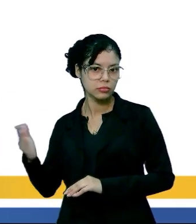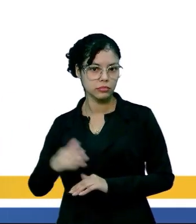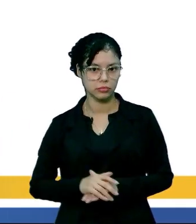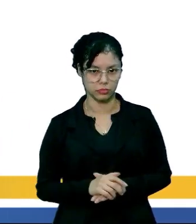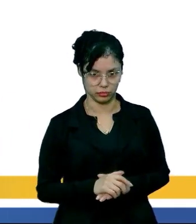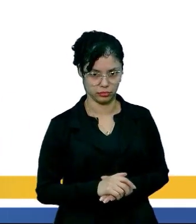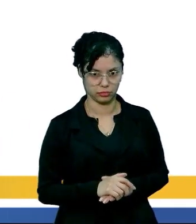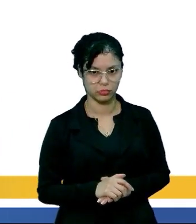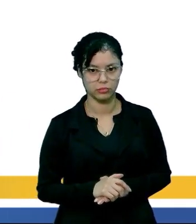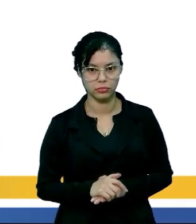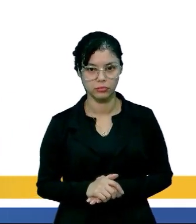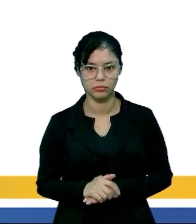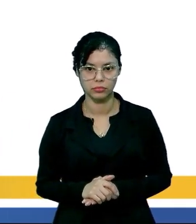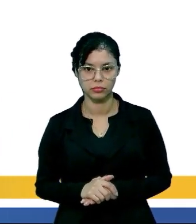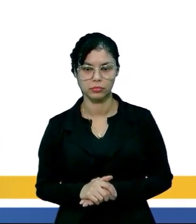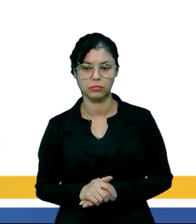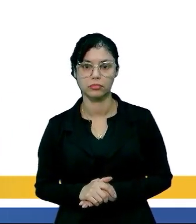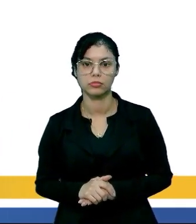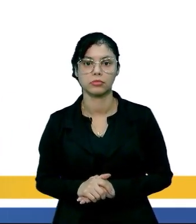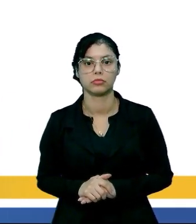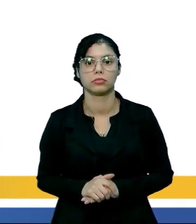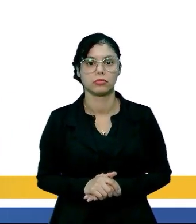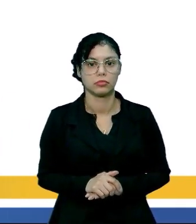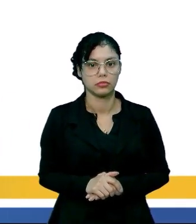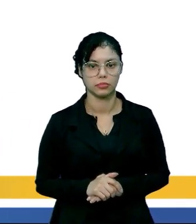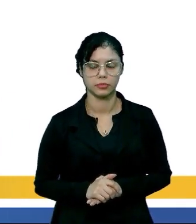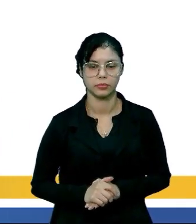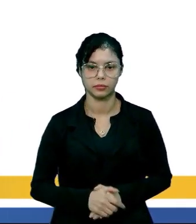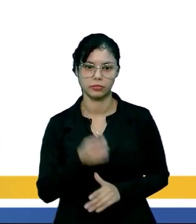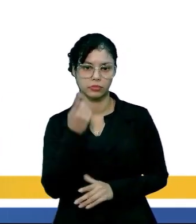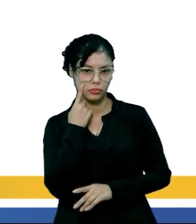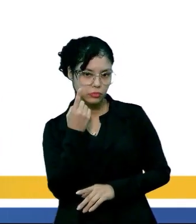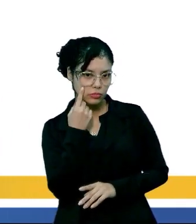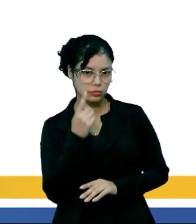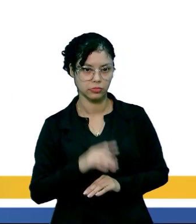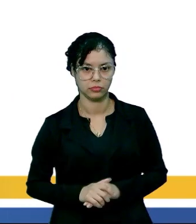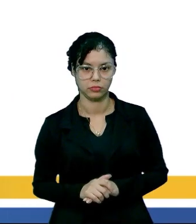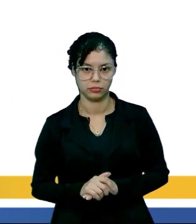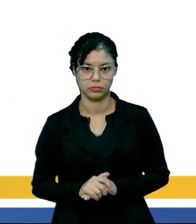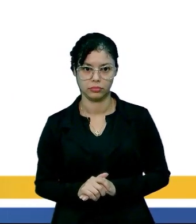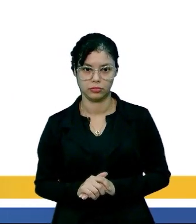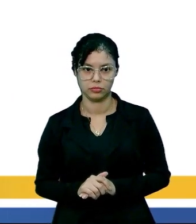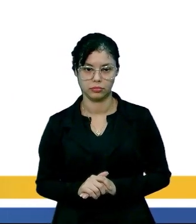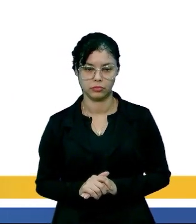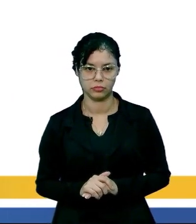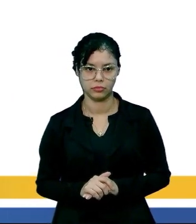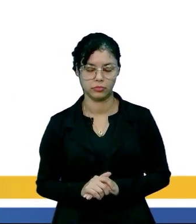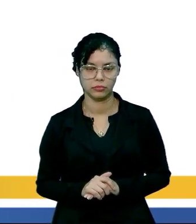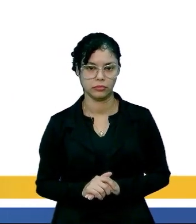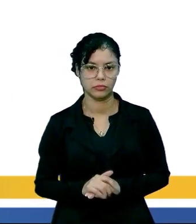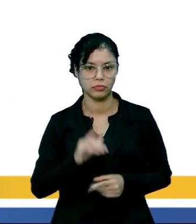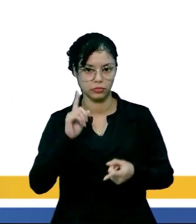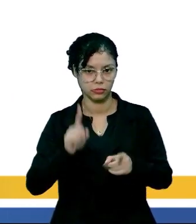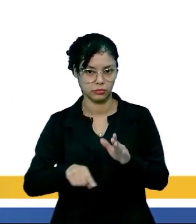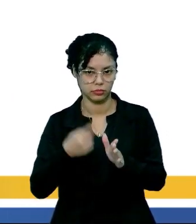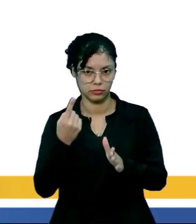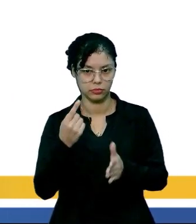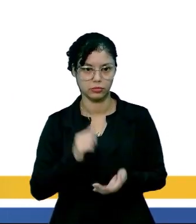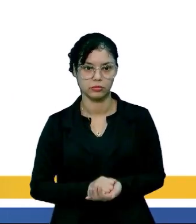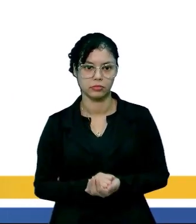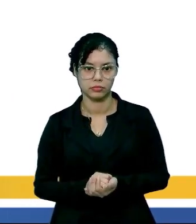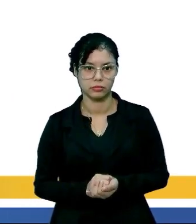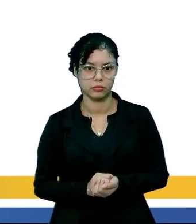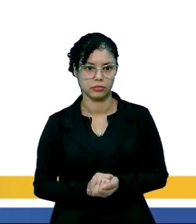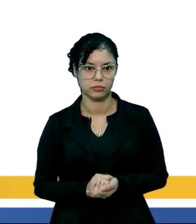corte. Então vejamos aí. Observe o cubo, o primeiro cubo. O cubo